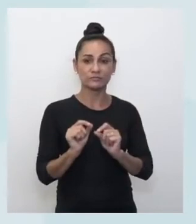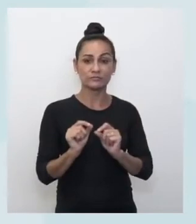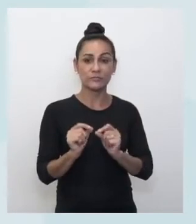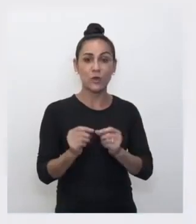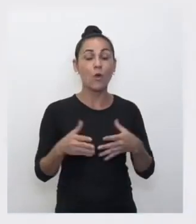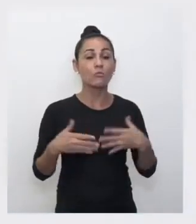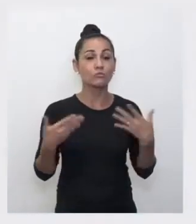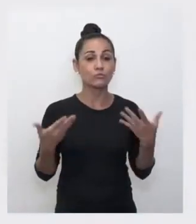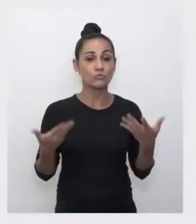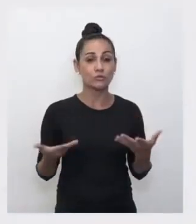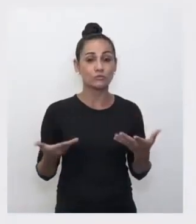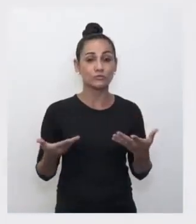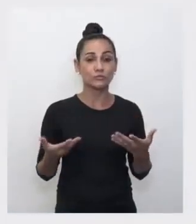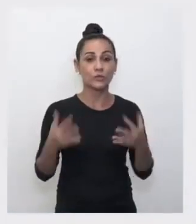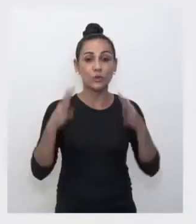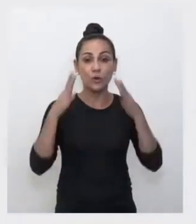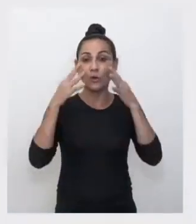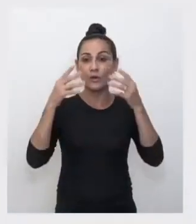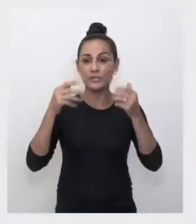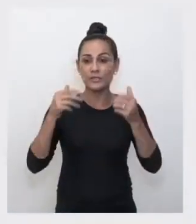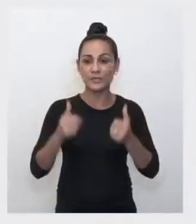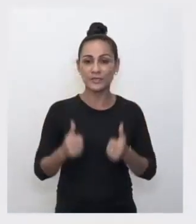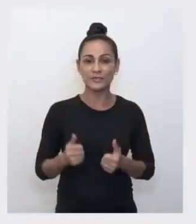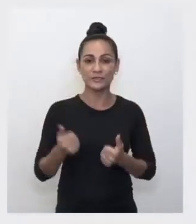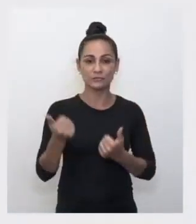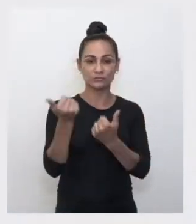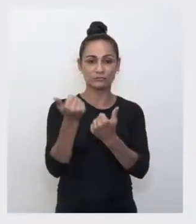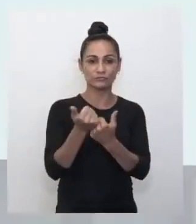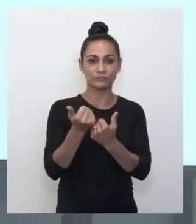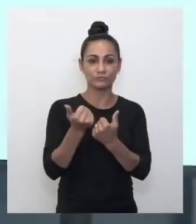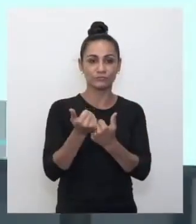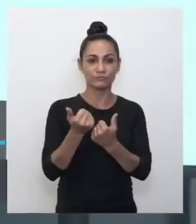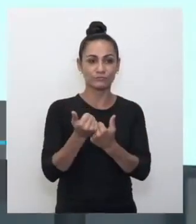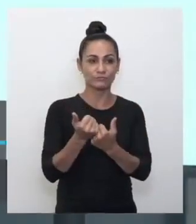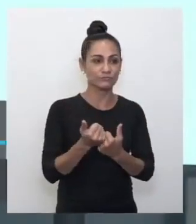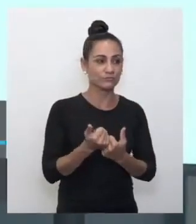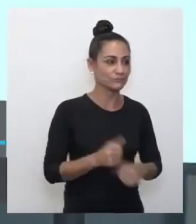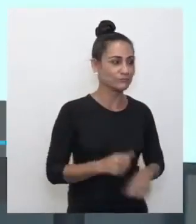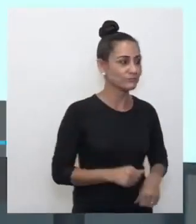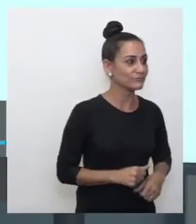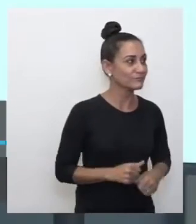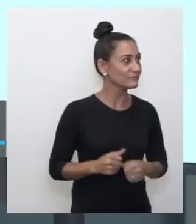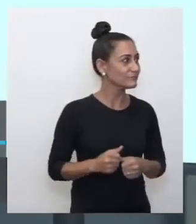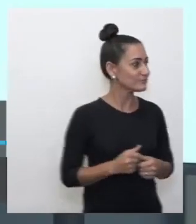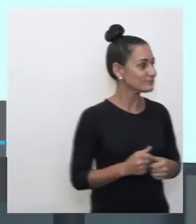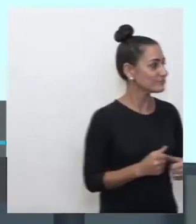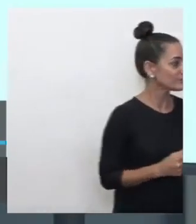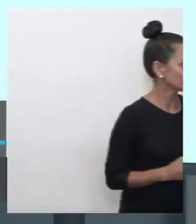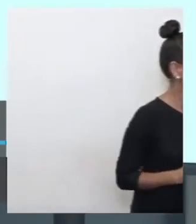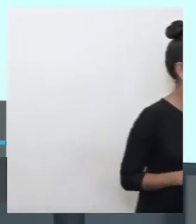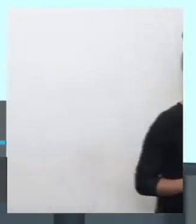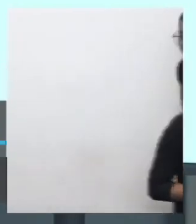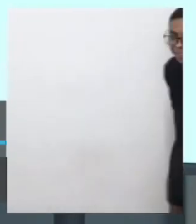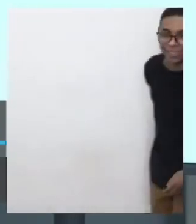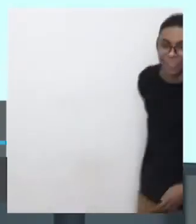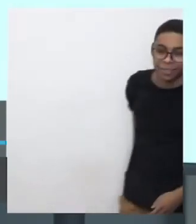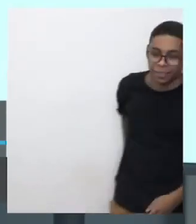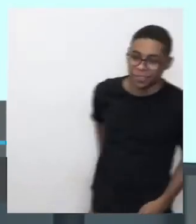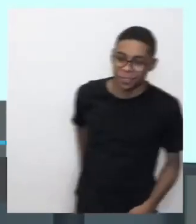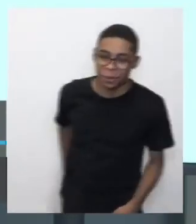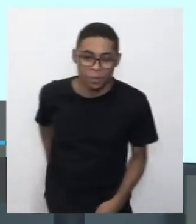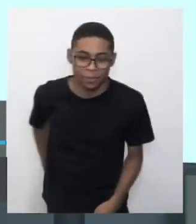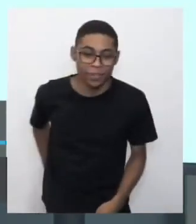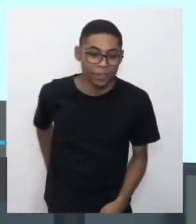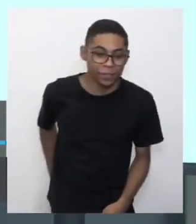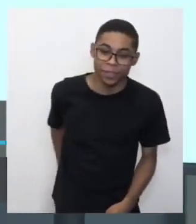com a explicação de como funciona isso aí e vocês vão prestando atenção naquilo que eu e o Ed estamos